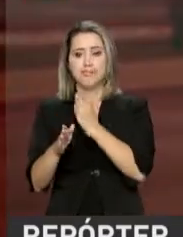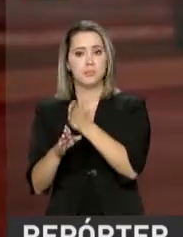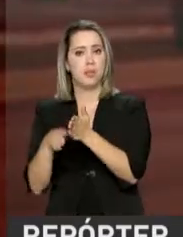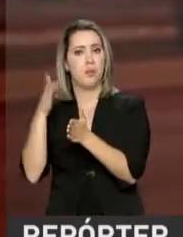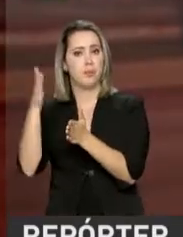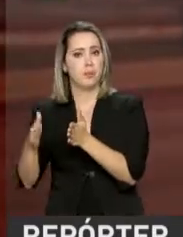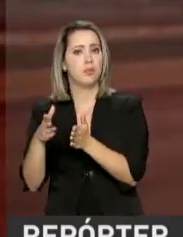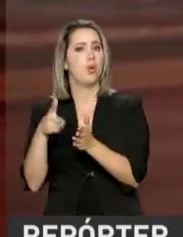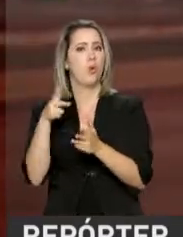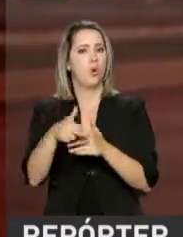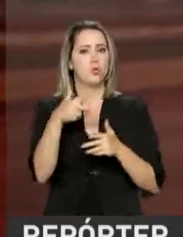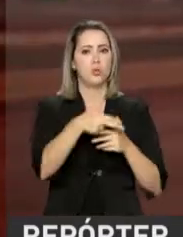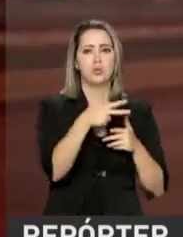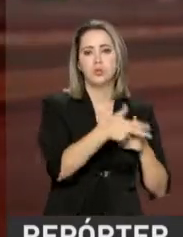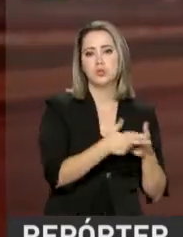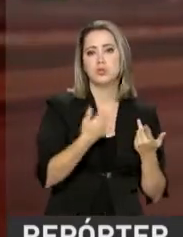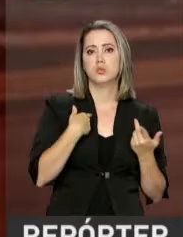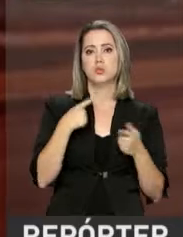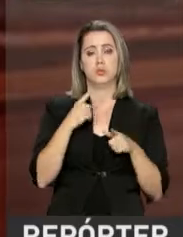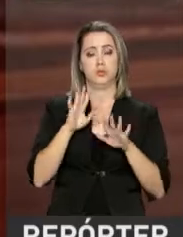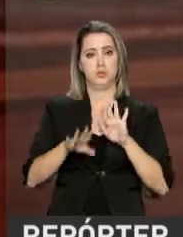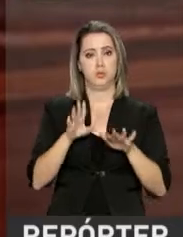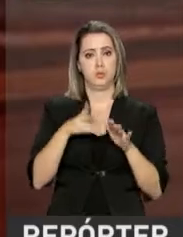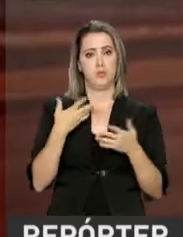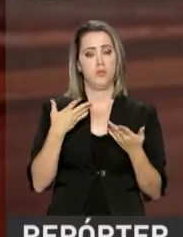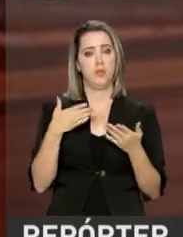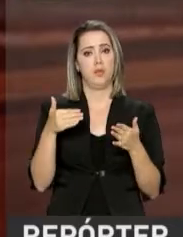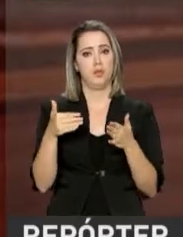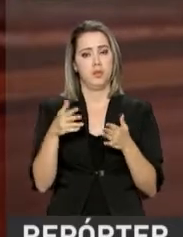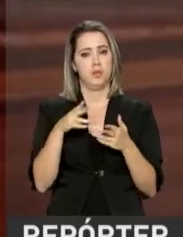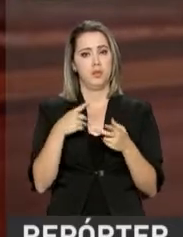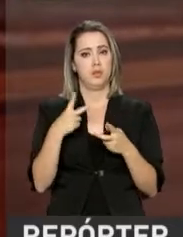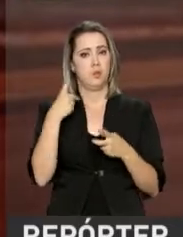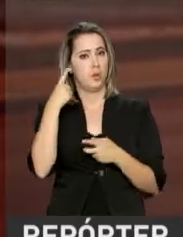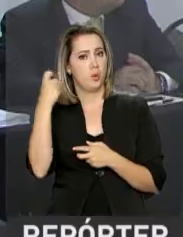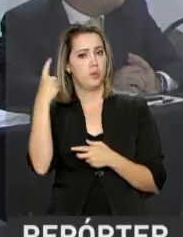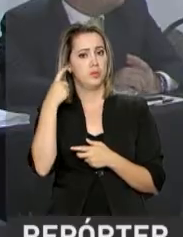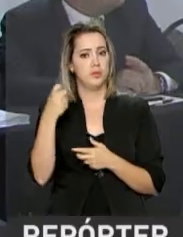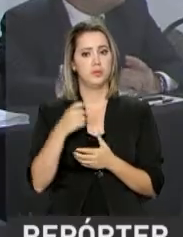trechos cortados, interrupções e ruídos.